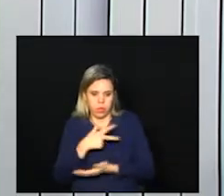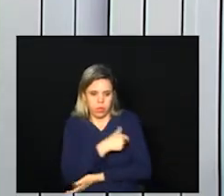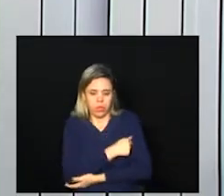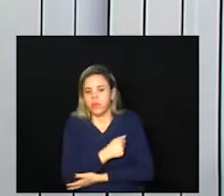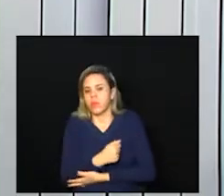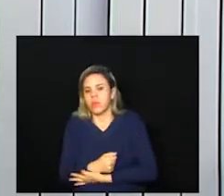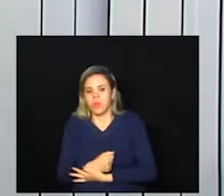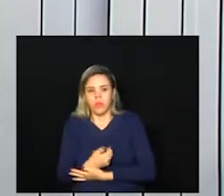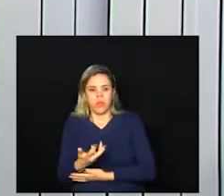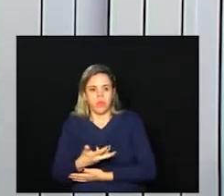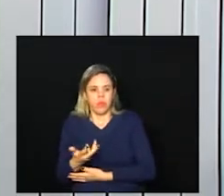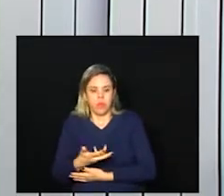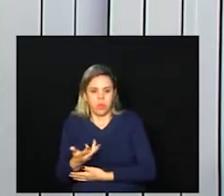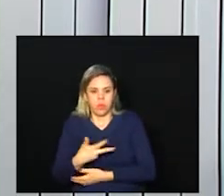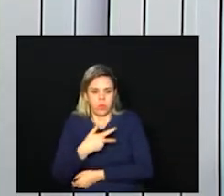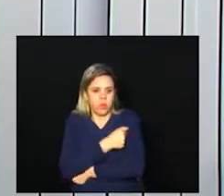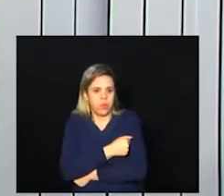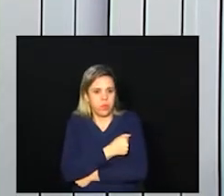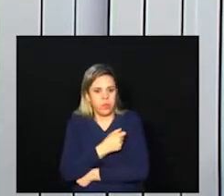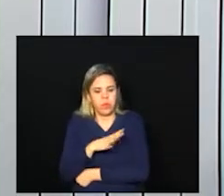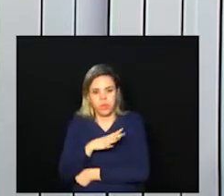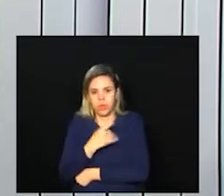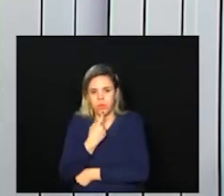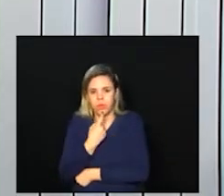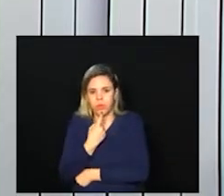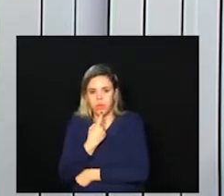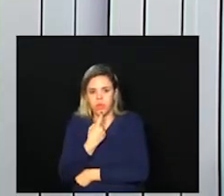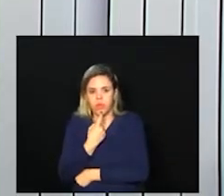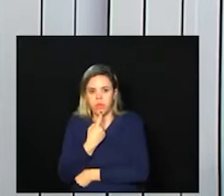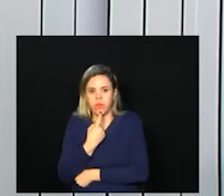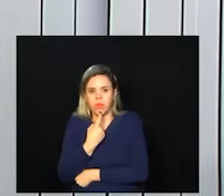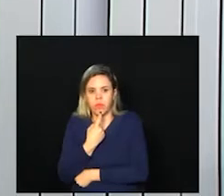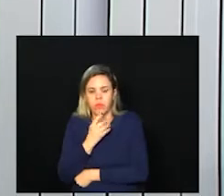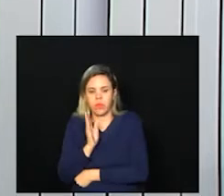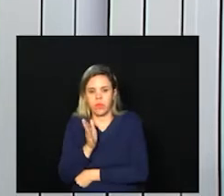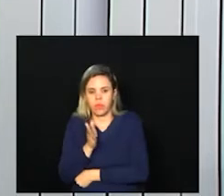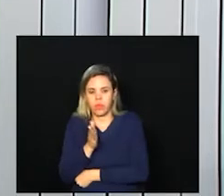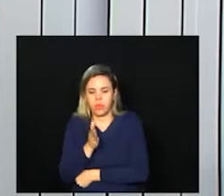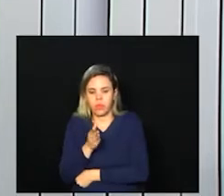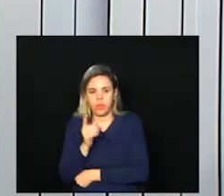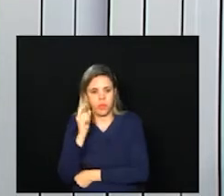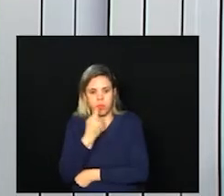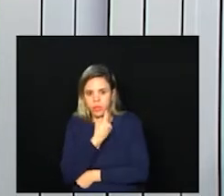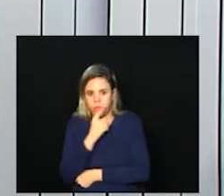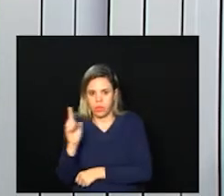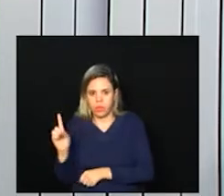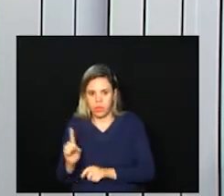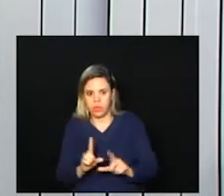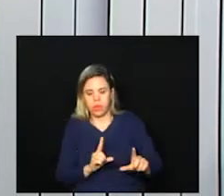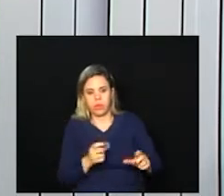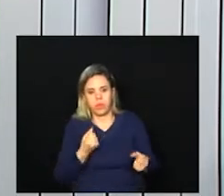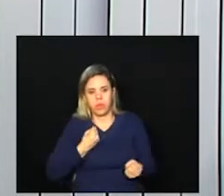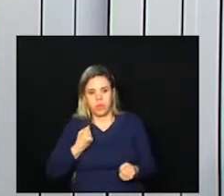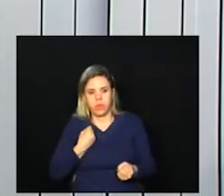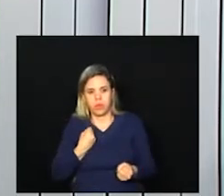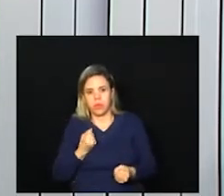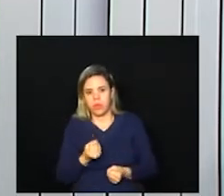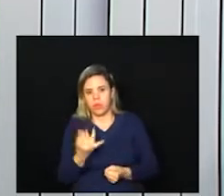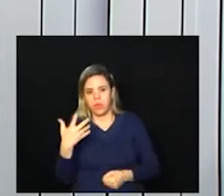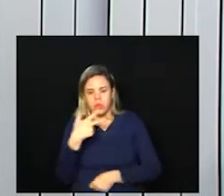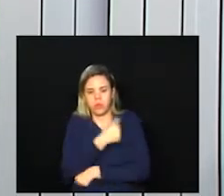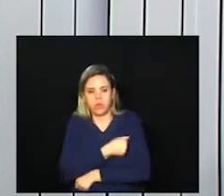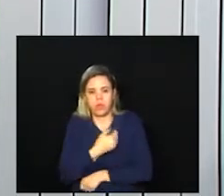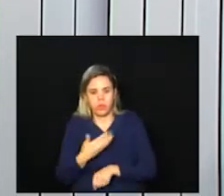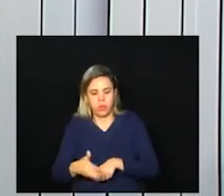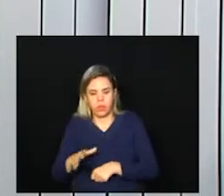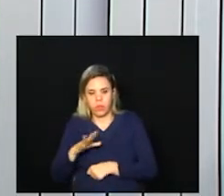para acelerar a vacinação aqui na cidade de Campinas. Já a Mirna Abreu chega com os números de doses